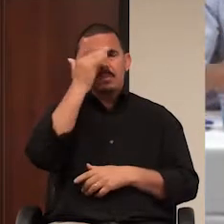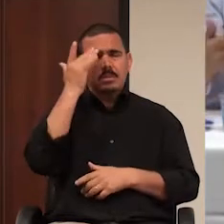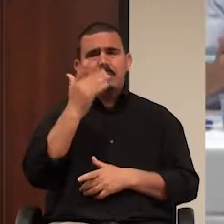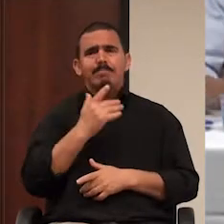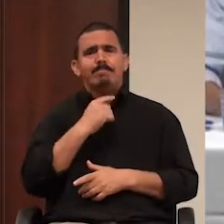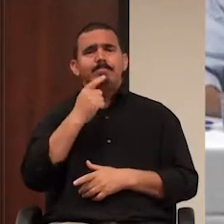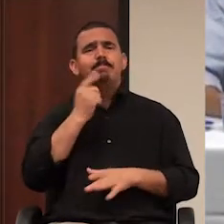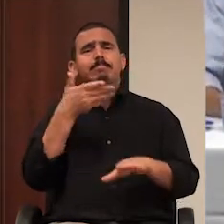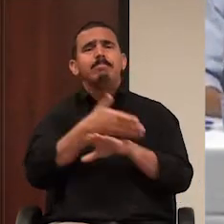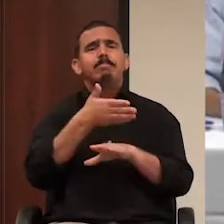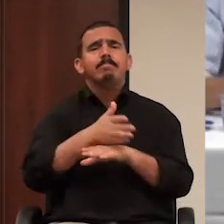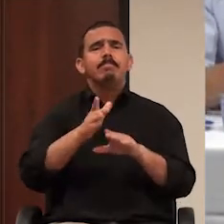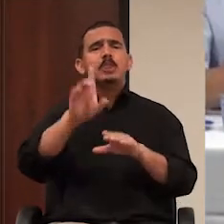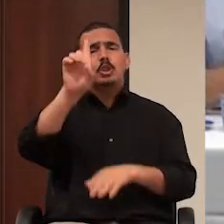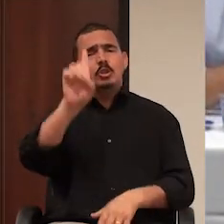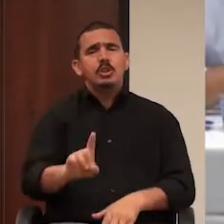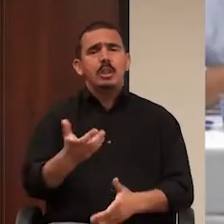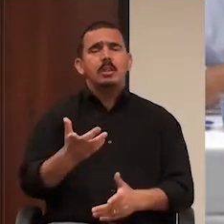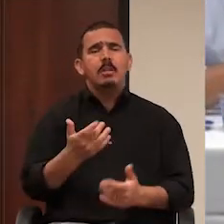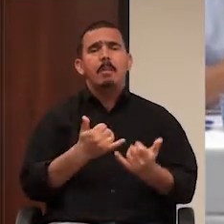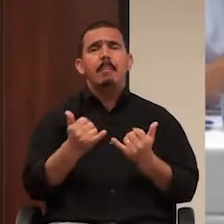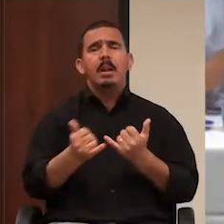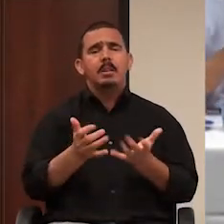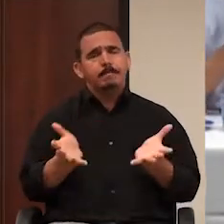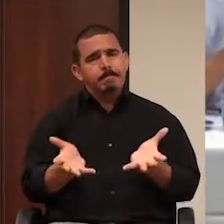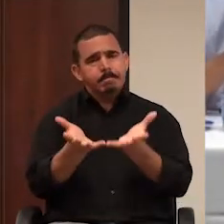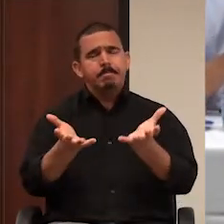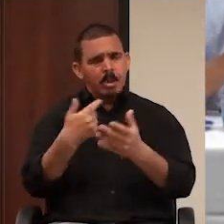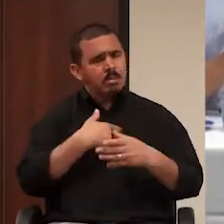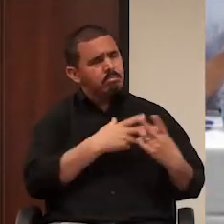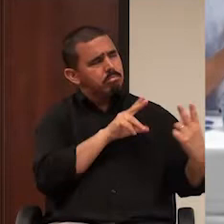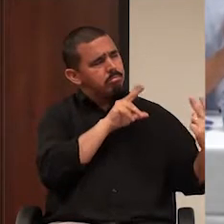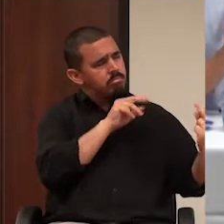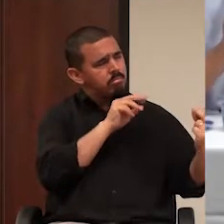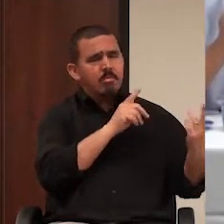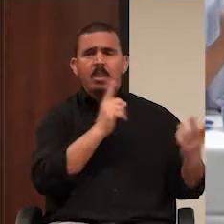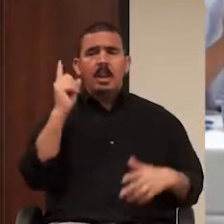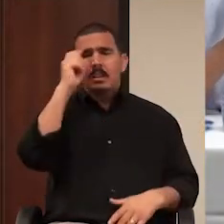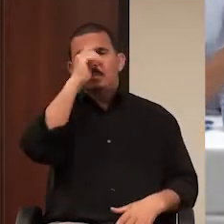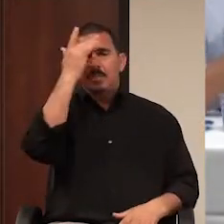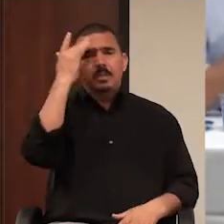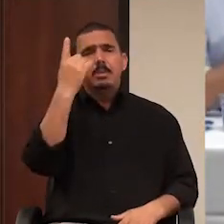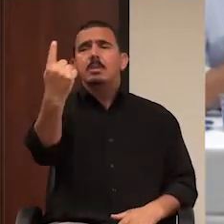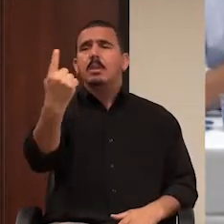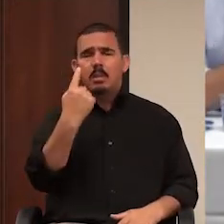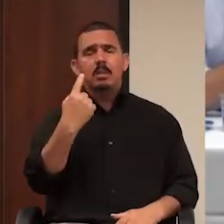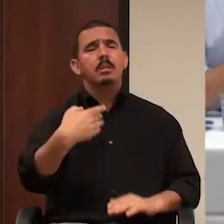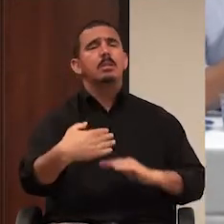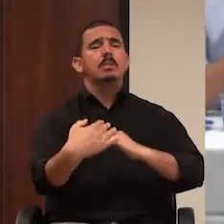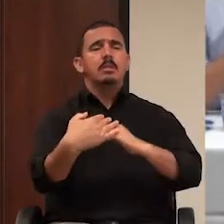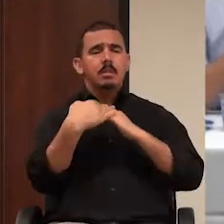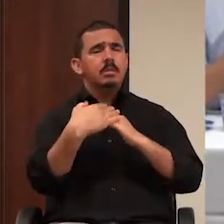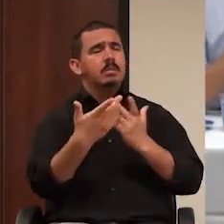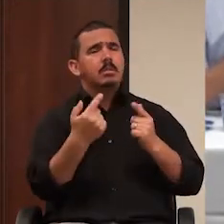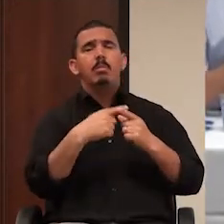é encarada como uma facilitadora. Eu estava até conversando com o Felipe, é difícil alguém procurar a defensoria sem que tenha sido pedido a ela